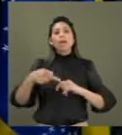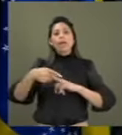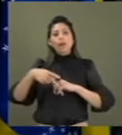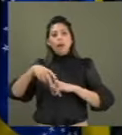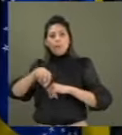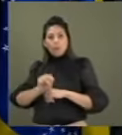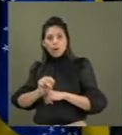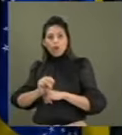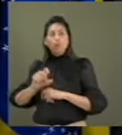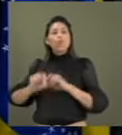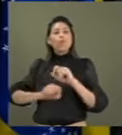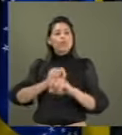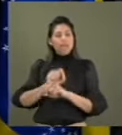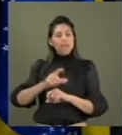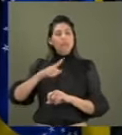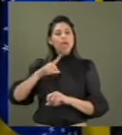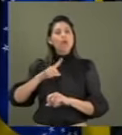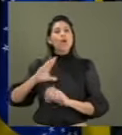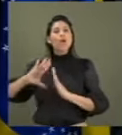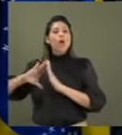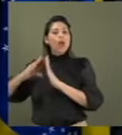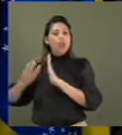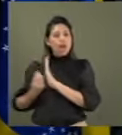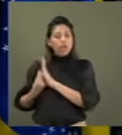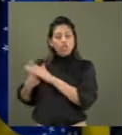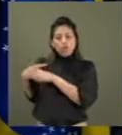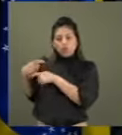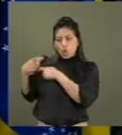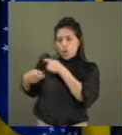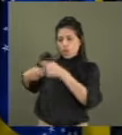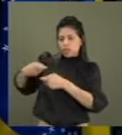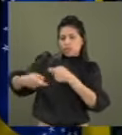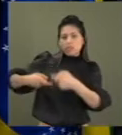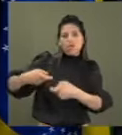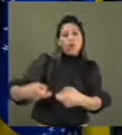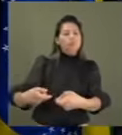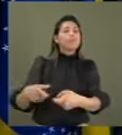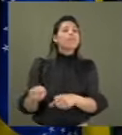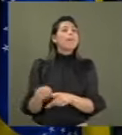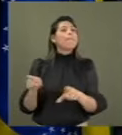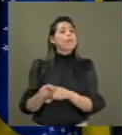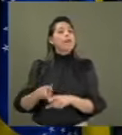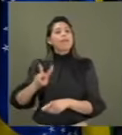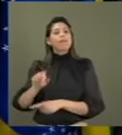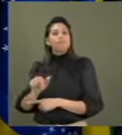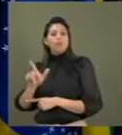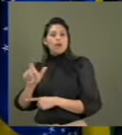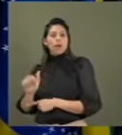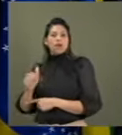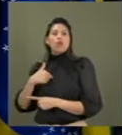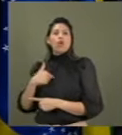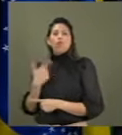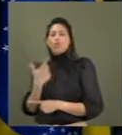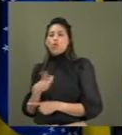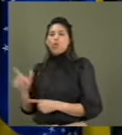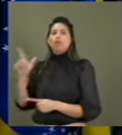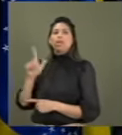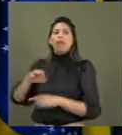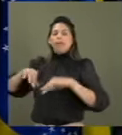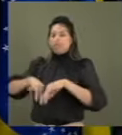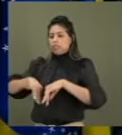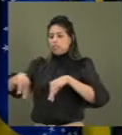dos quilombolas nas cotas das instituições federais de ensino. Vagas reservadas